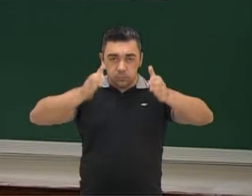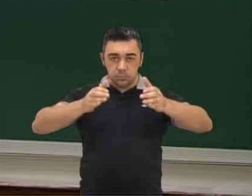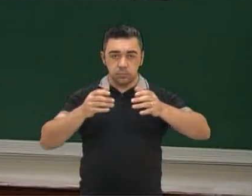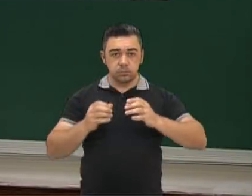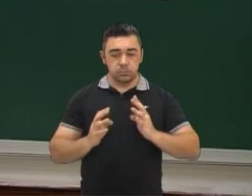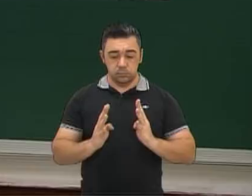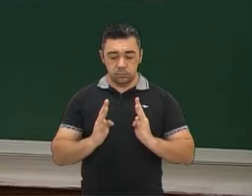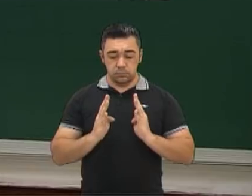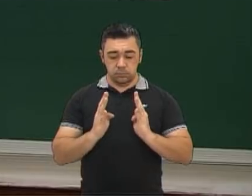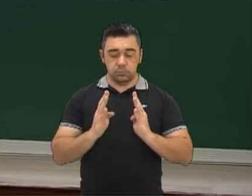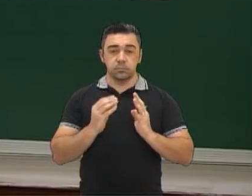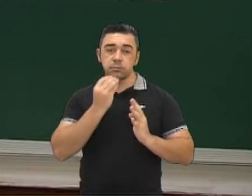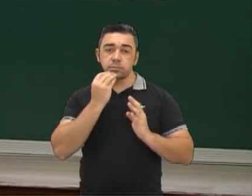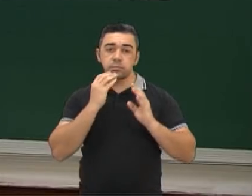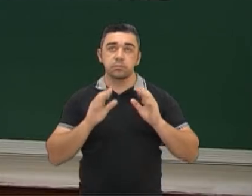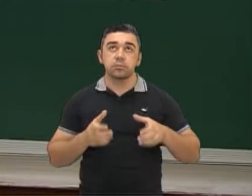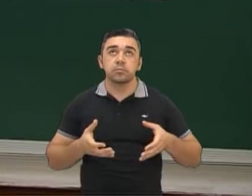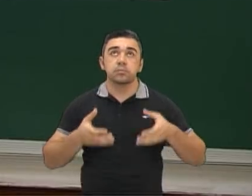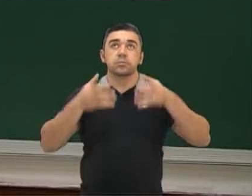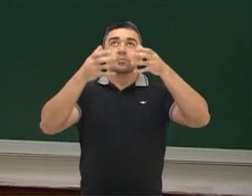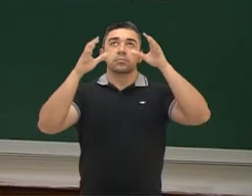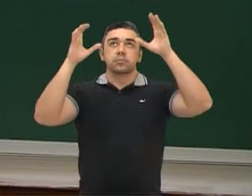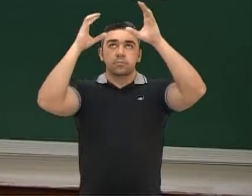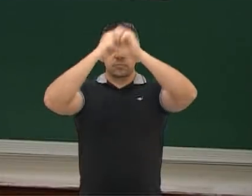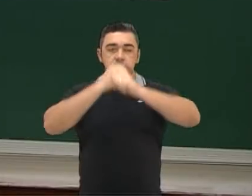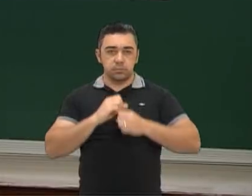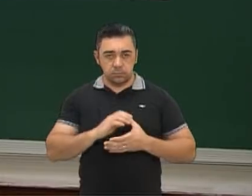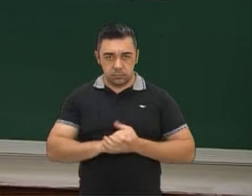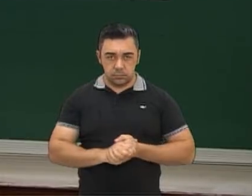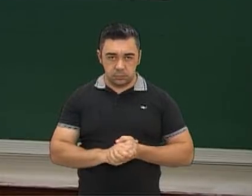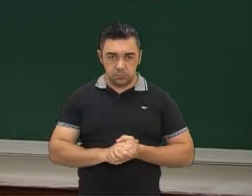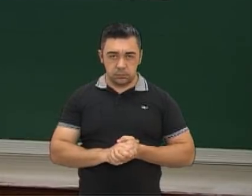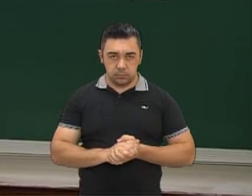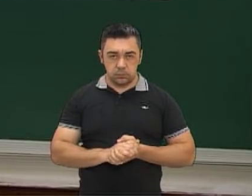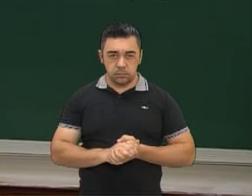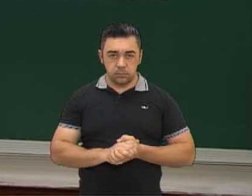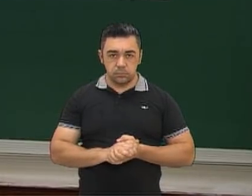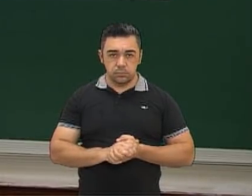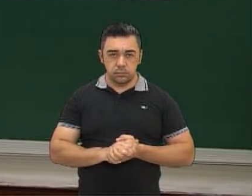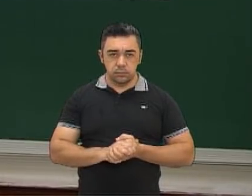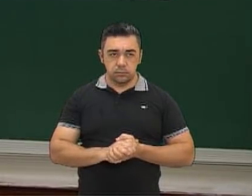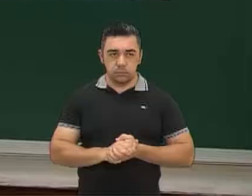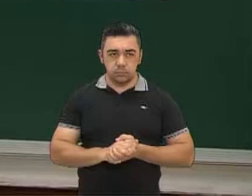jogadores são erguidos pelos companheiros para tentar pegar a bola lá no alto.